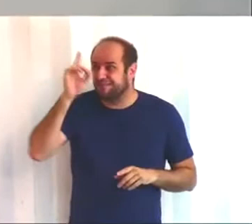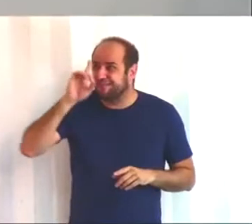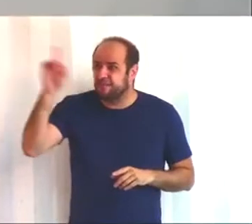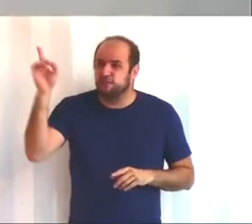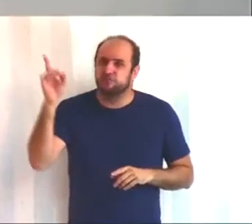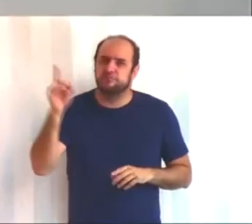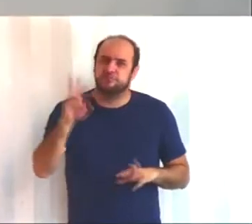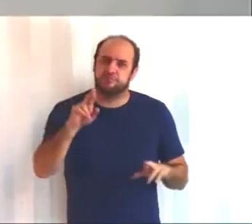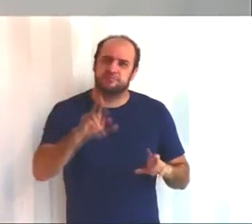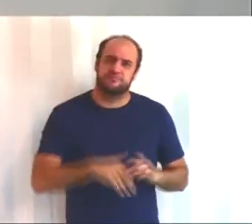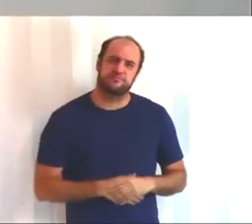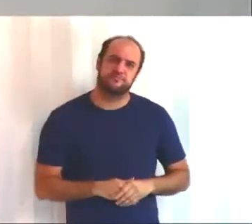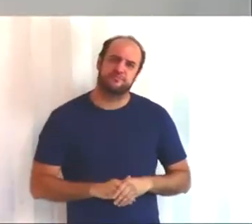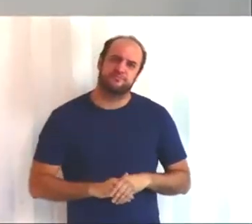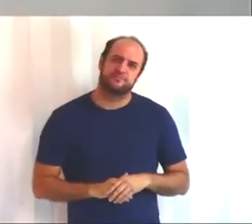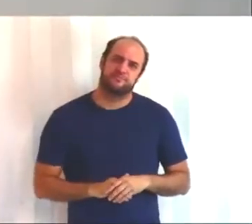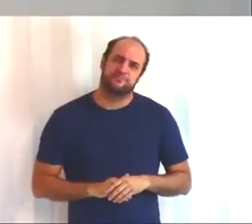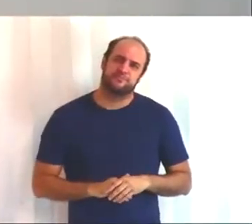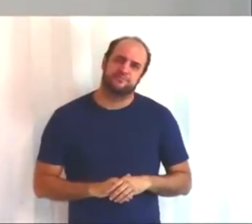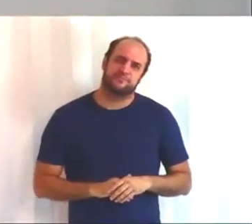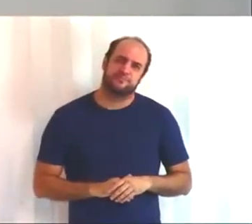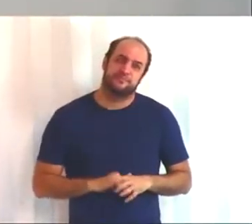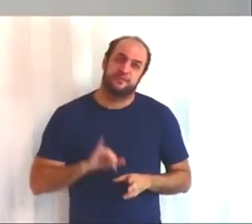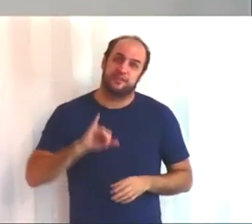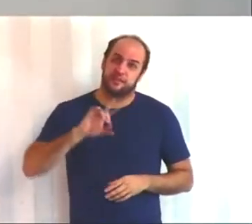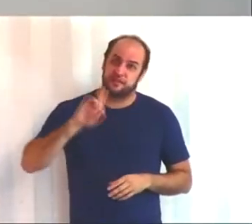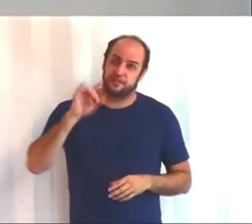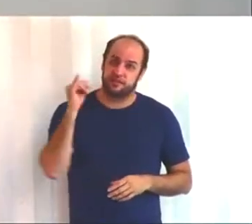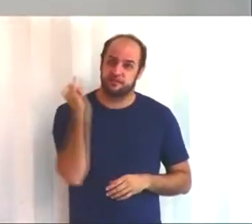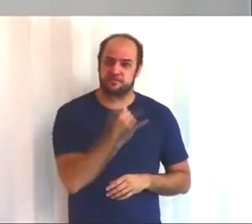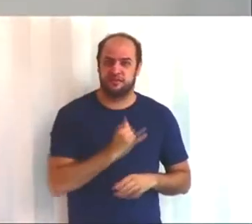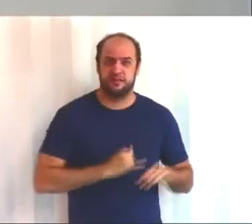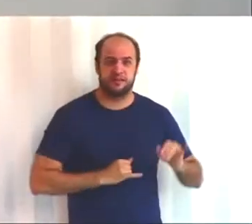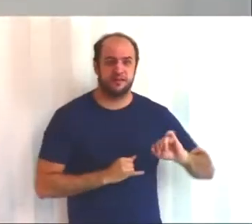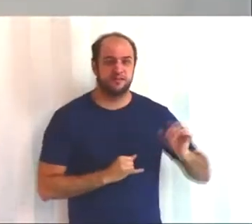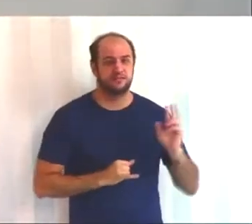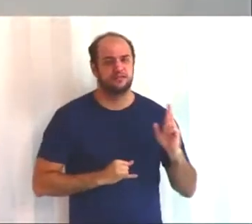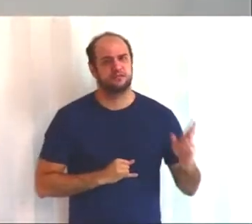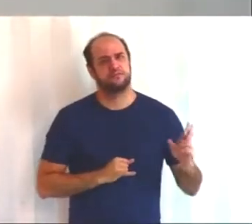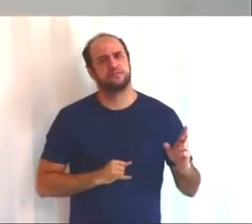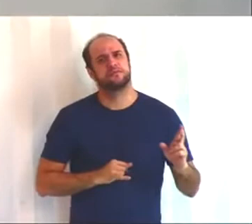falando. Jeremias, eu tenho motivo.